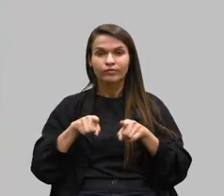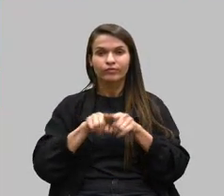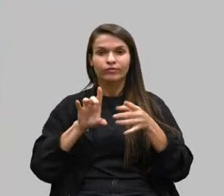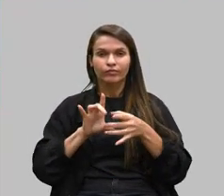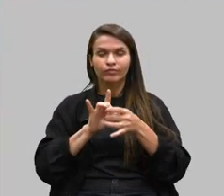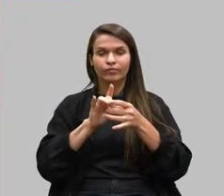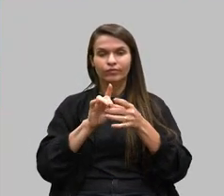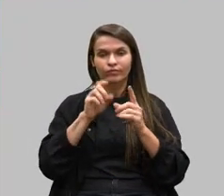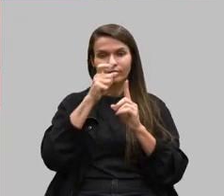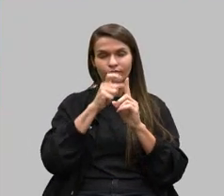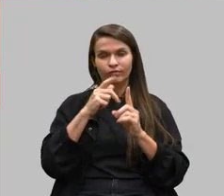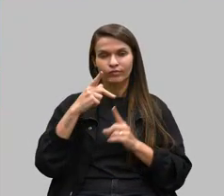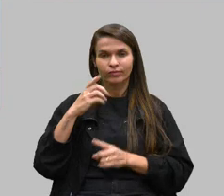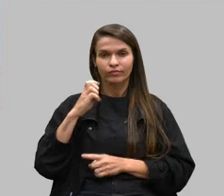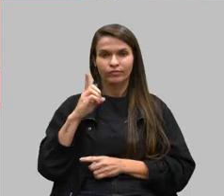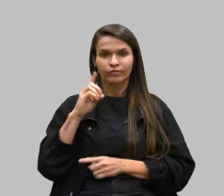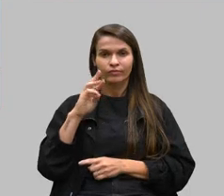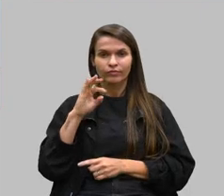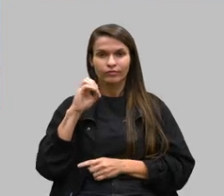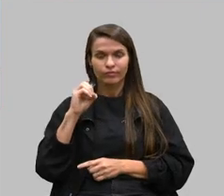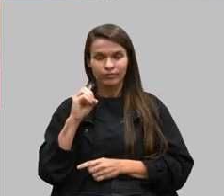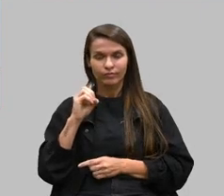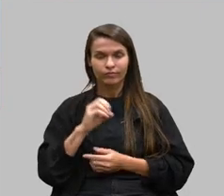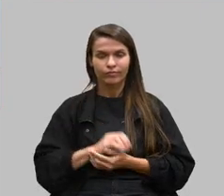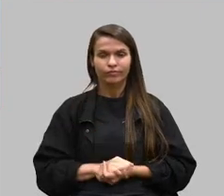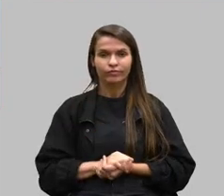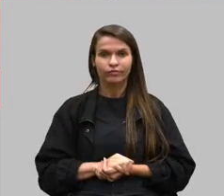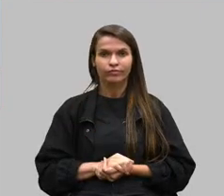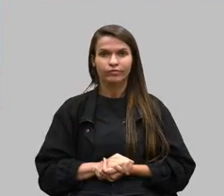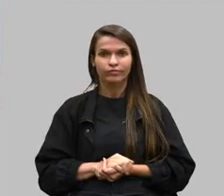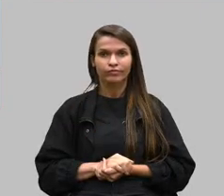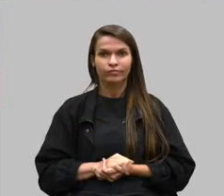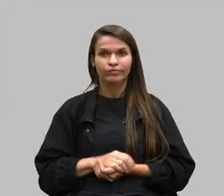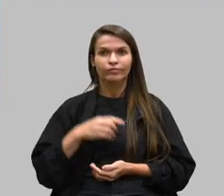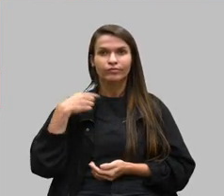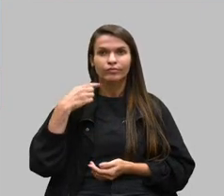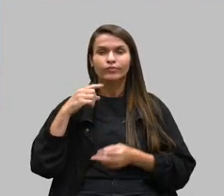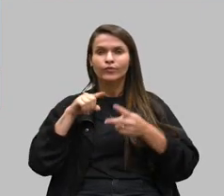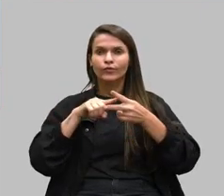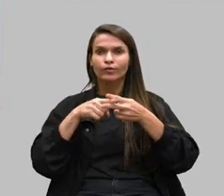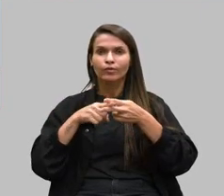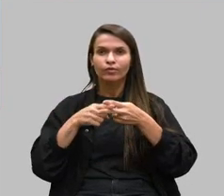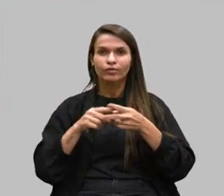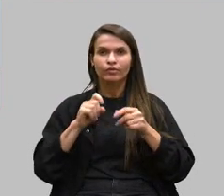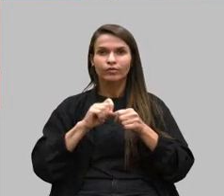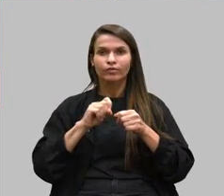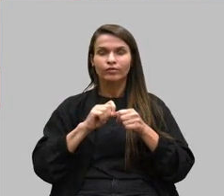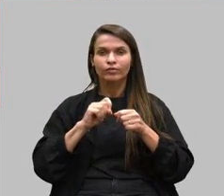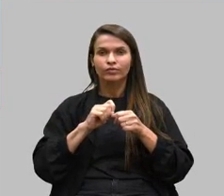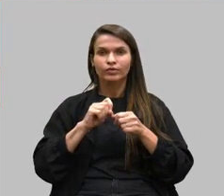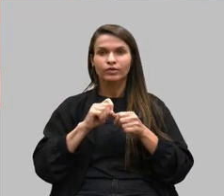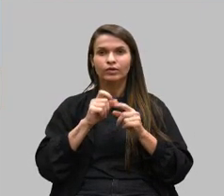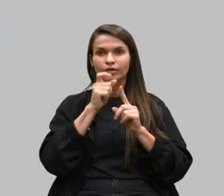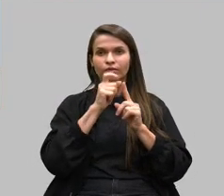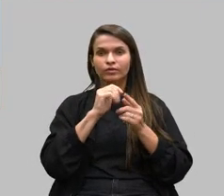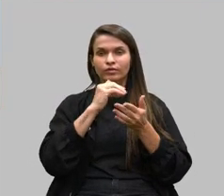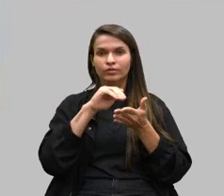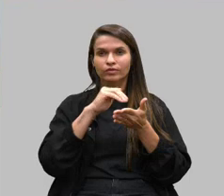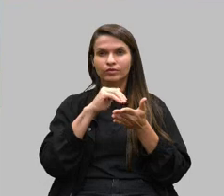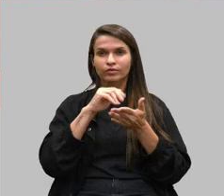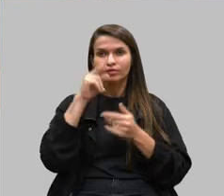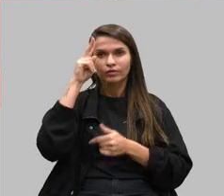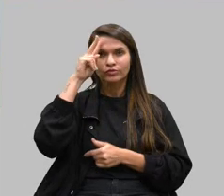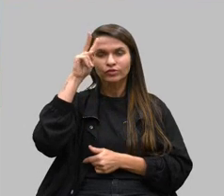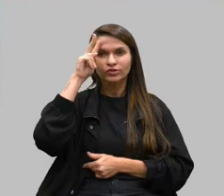Pedro Bruno Barros de Souza Deputado é só fazer uma correção que eu fiz aqui cumprimentar o secretário que tá quase um secretário de representação do